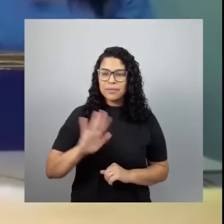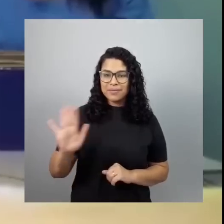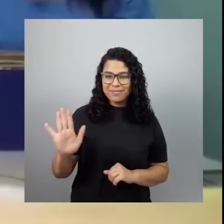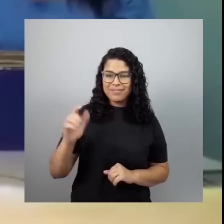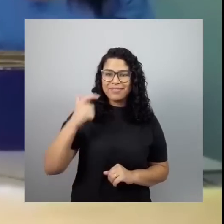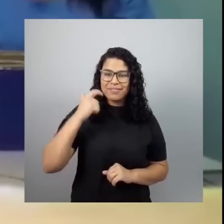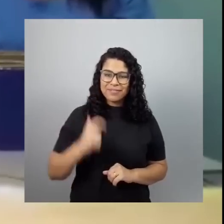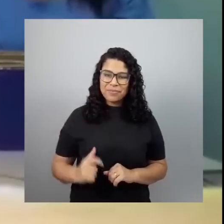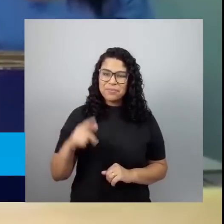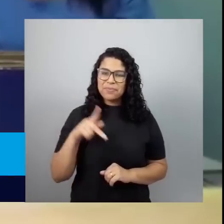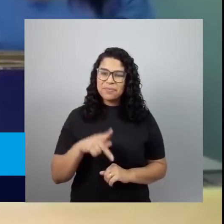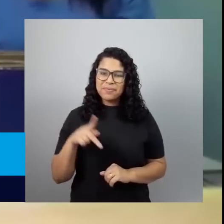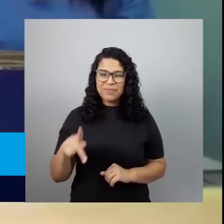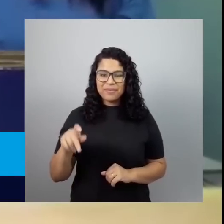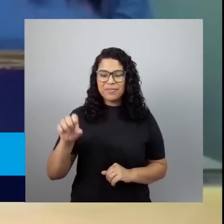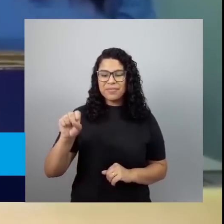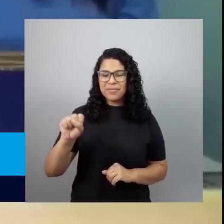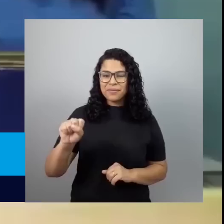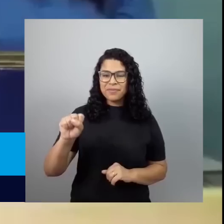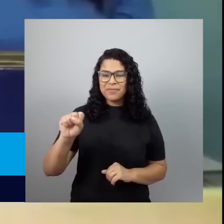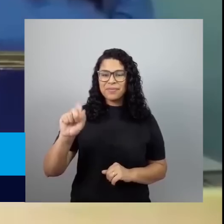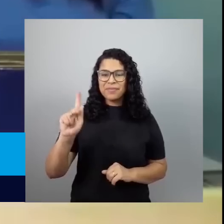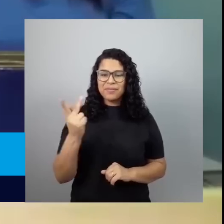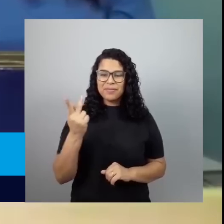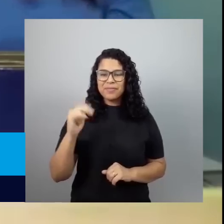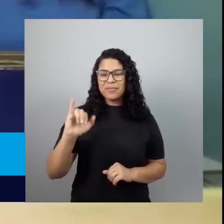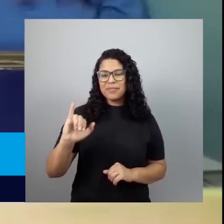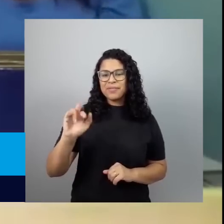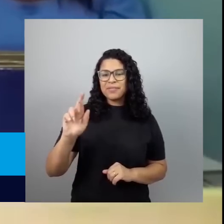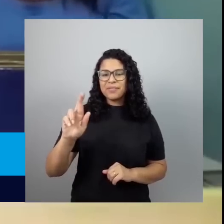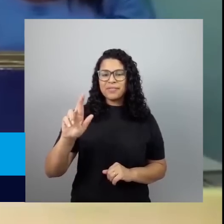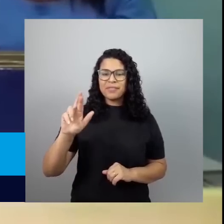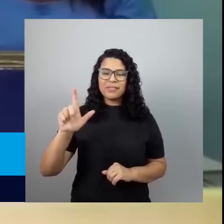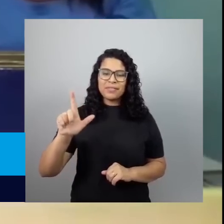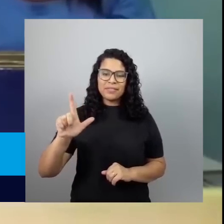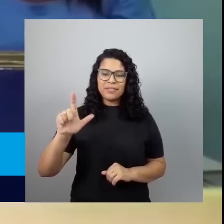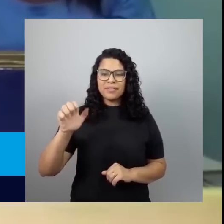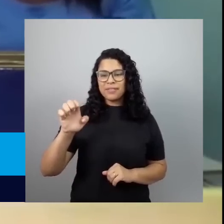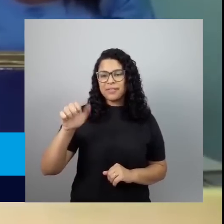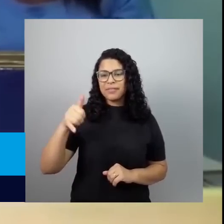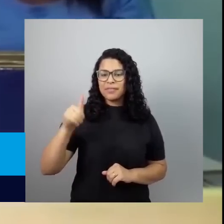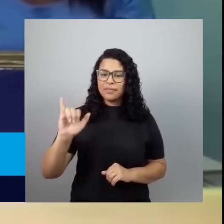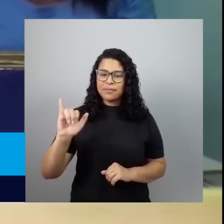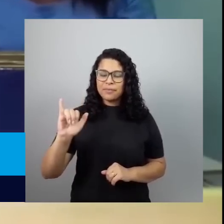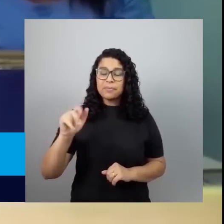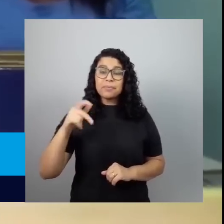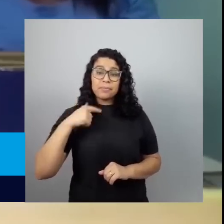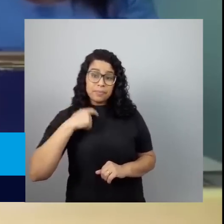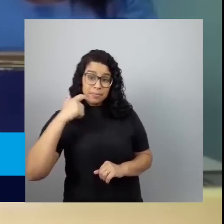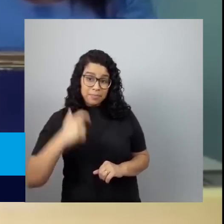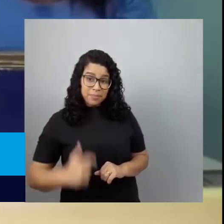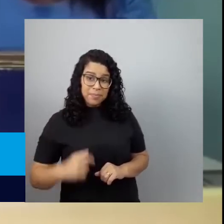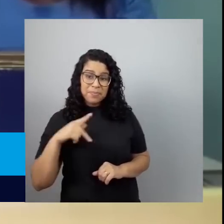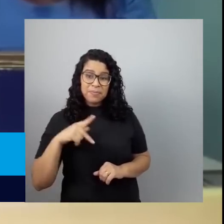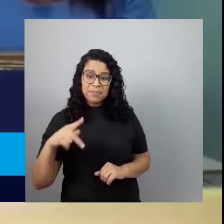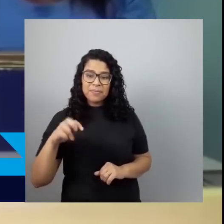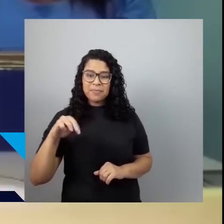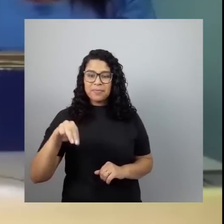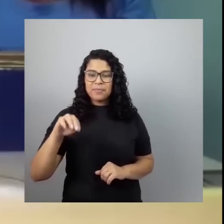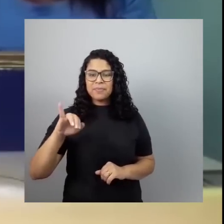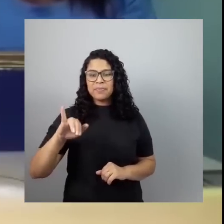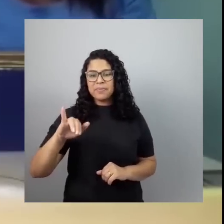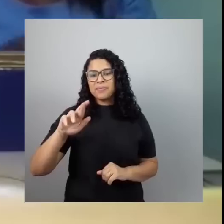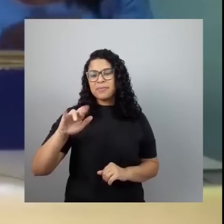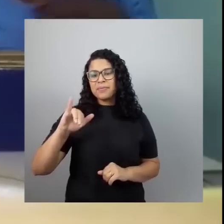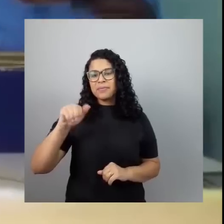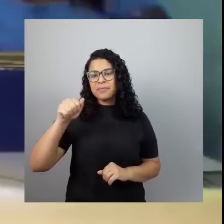Olá, eu sou a professora Shirley. Eu sou a professora Miriam. E eu sou a professora Ana Isabel. Nós somos do Instituto